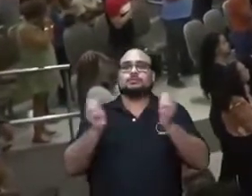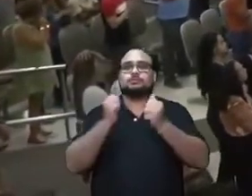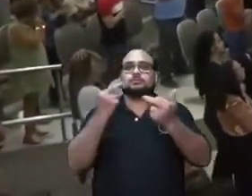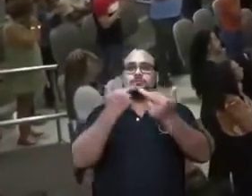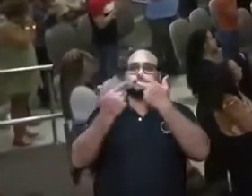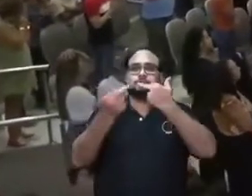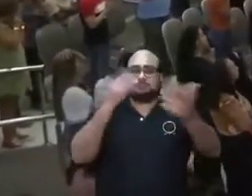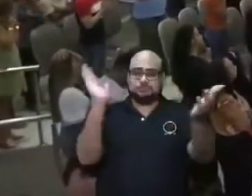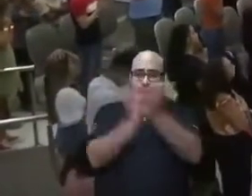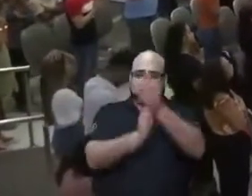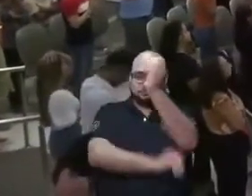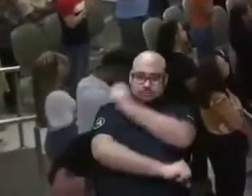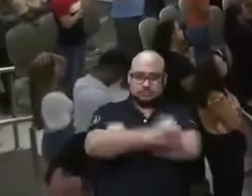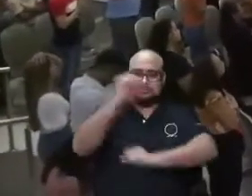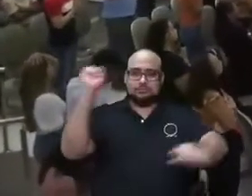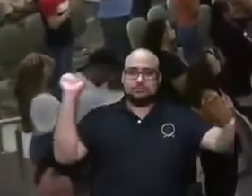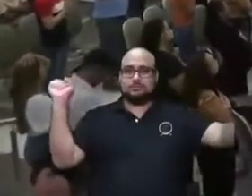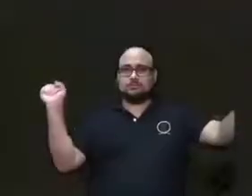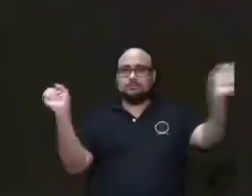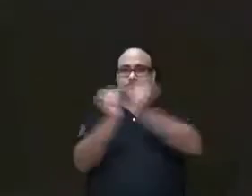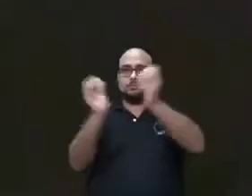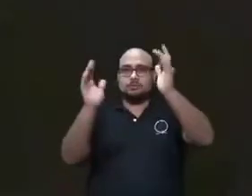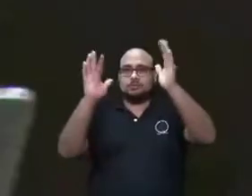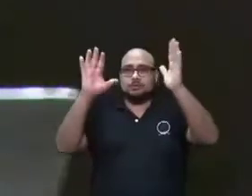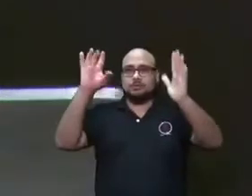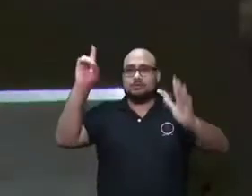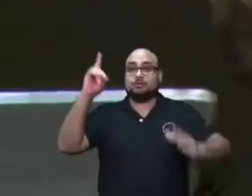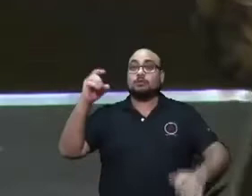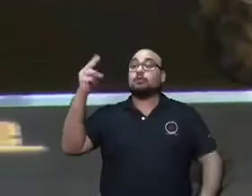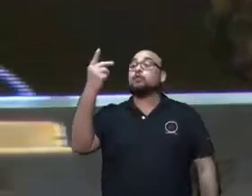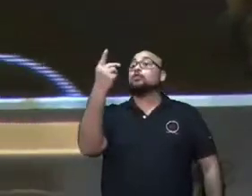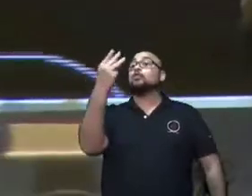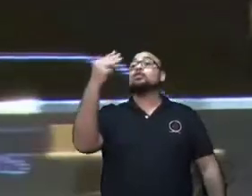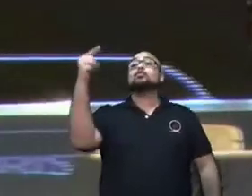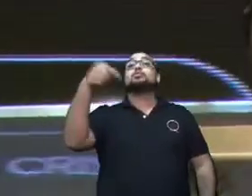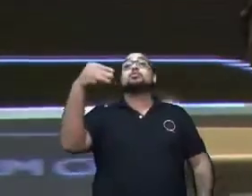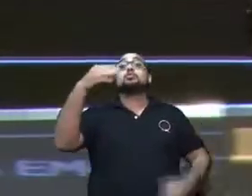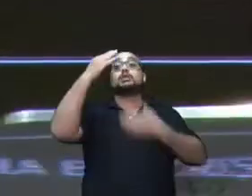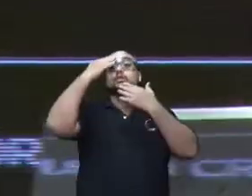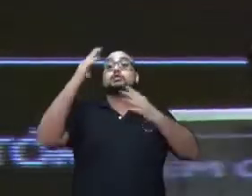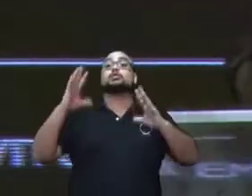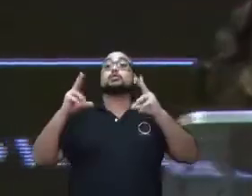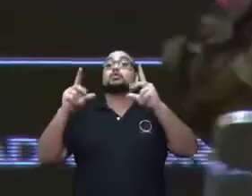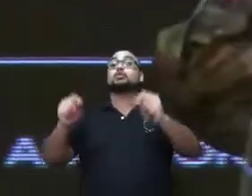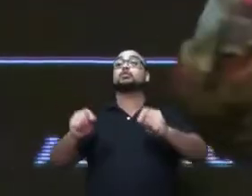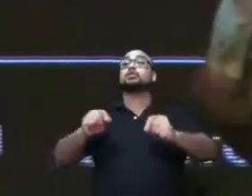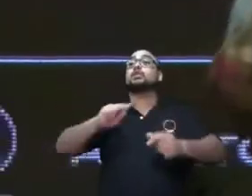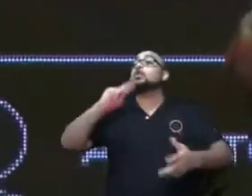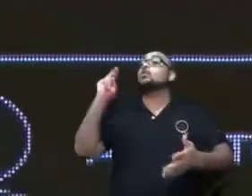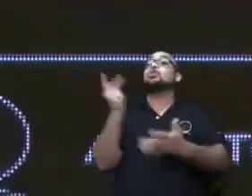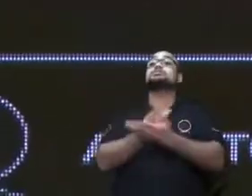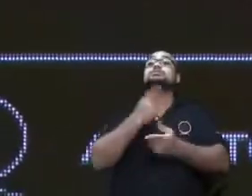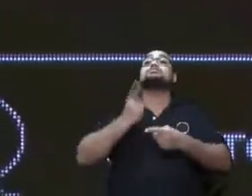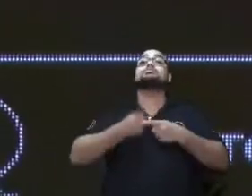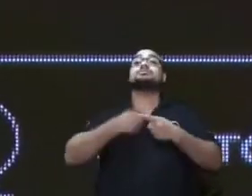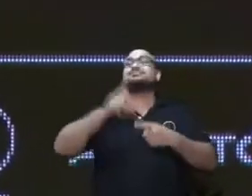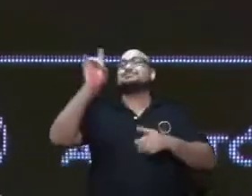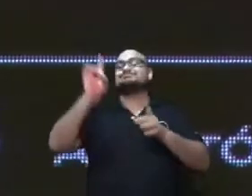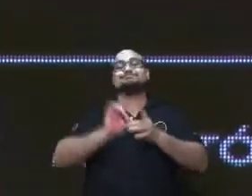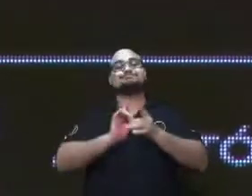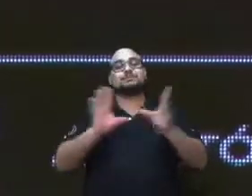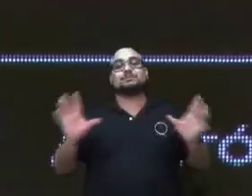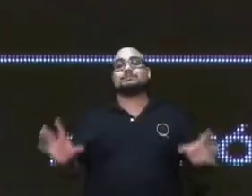Oh, eu vou te dar um minuto para agradecer por tudo que não aconteceu, porque Deus não deixou. Um minuto